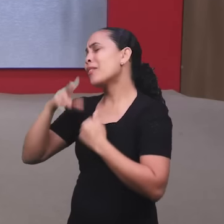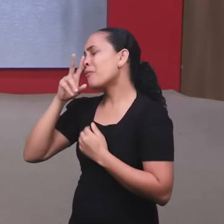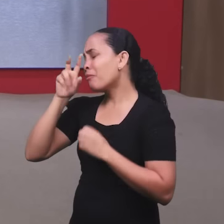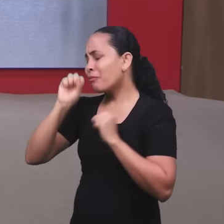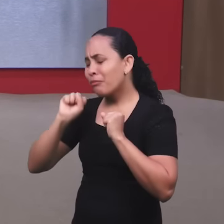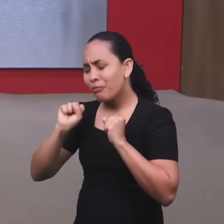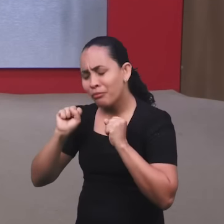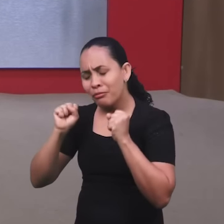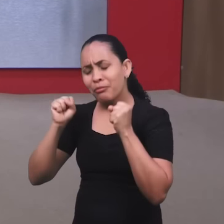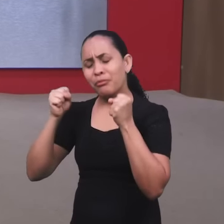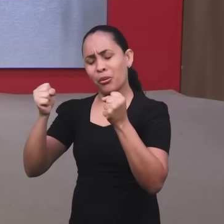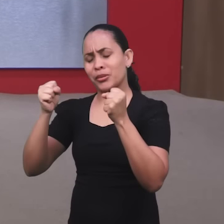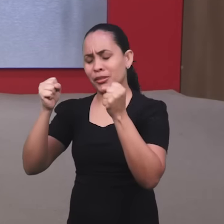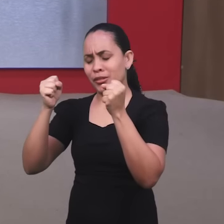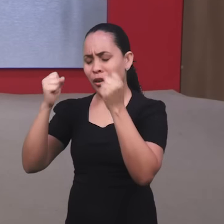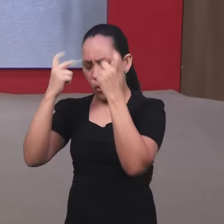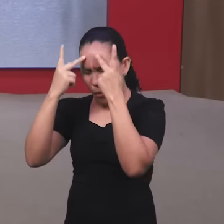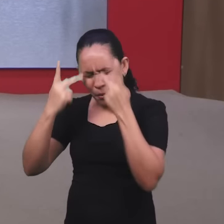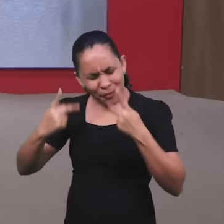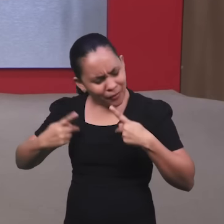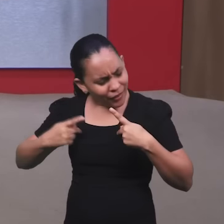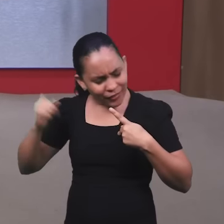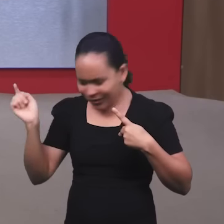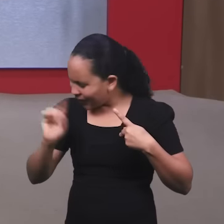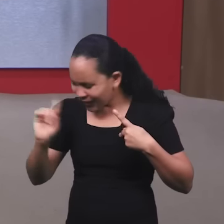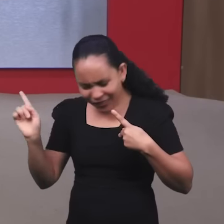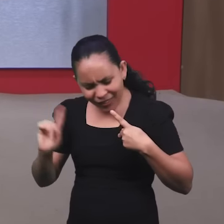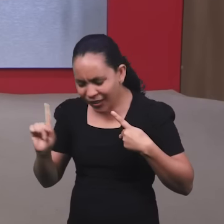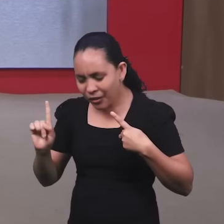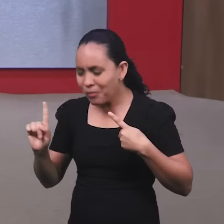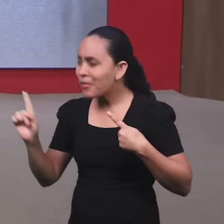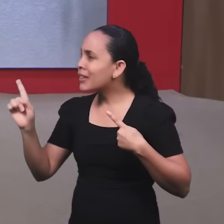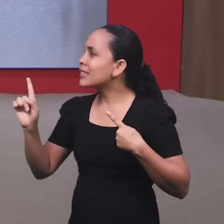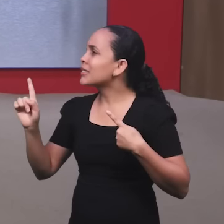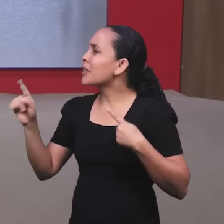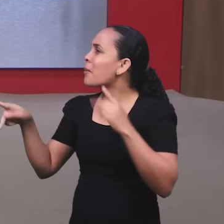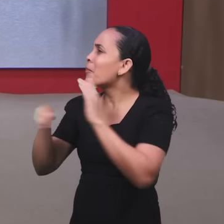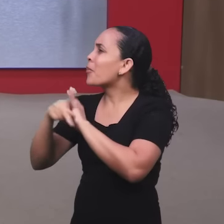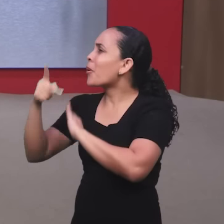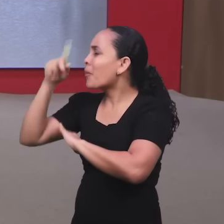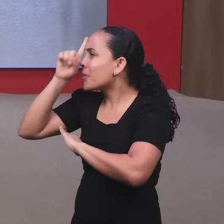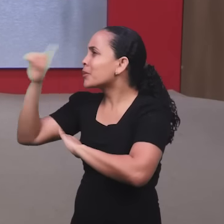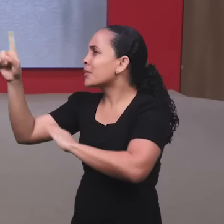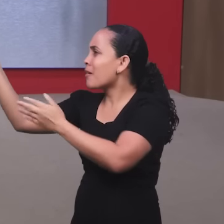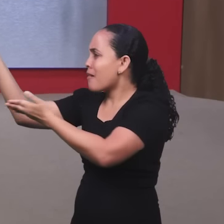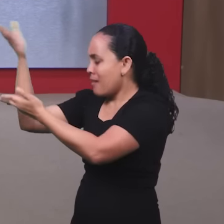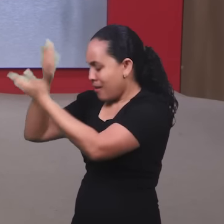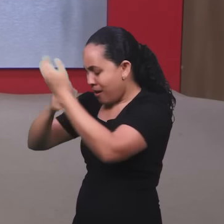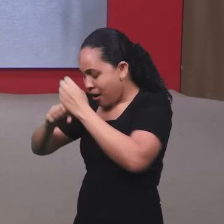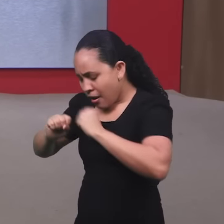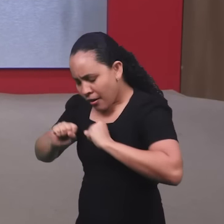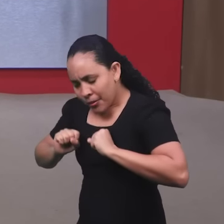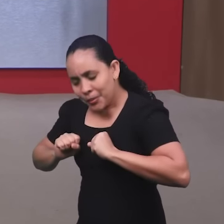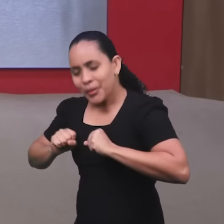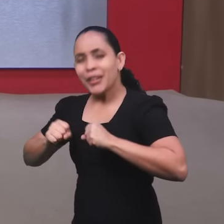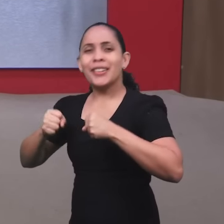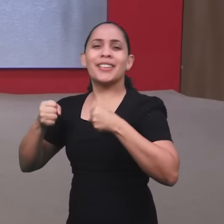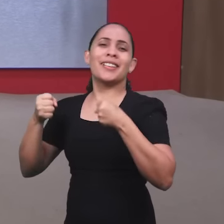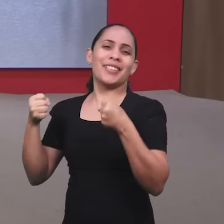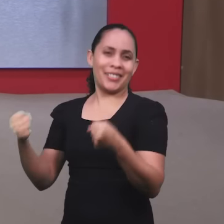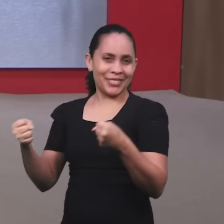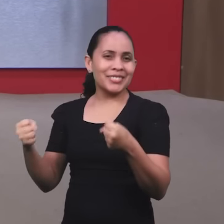não uma força humana, mas uma força que vem do céu. Senhor, eu, diante